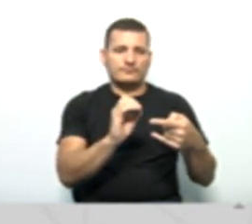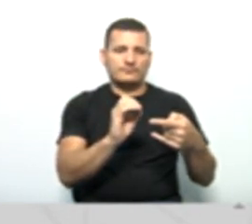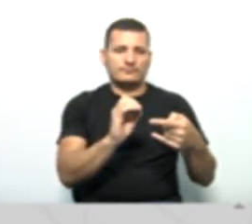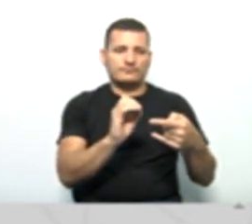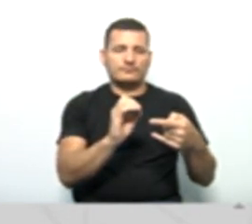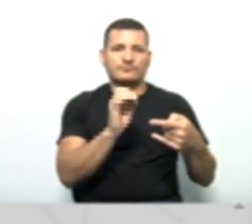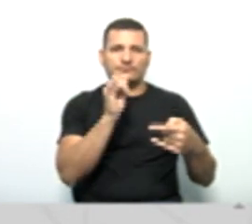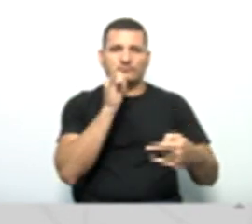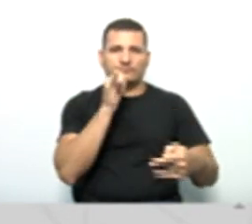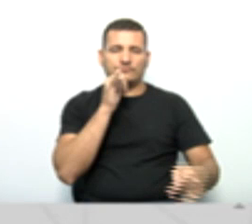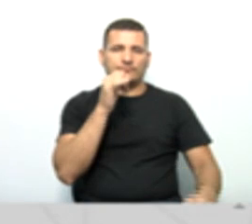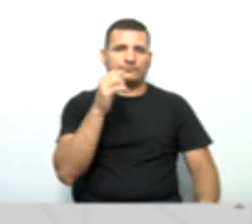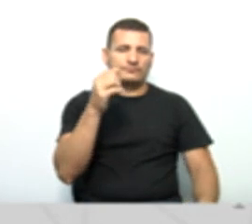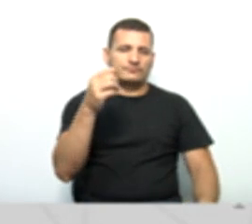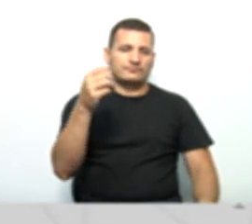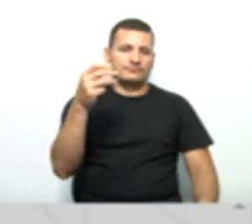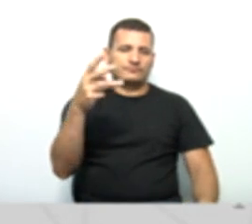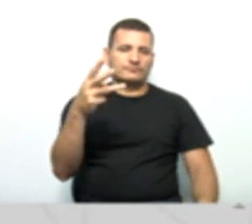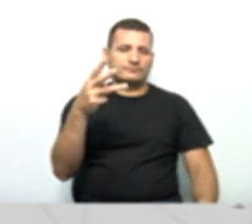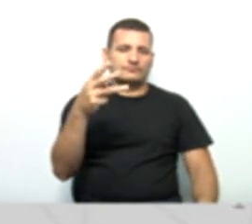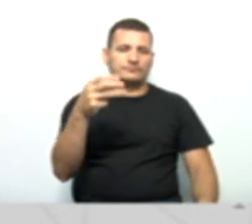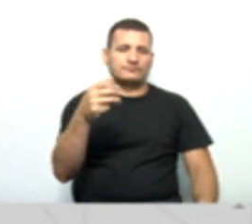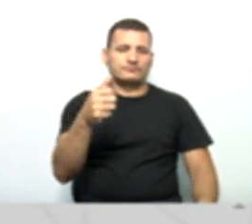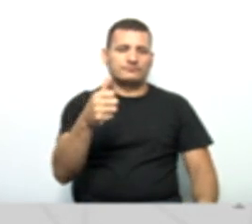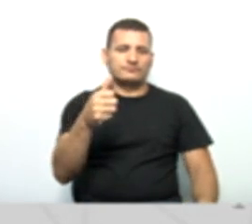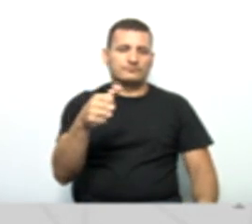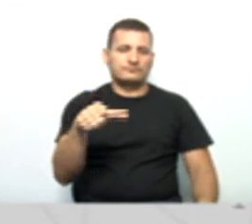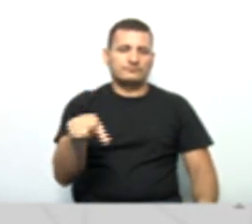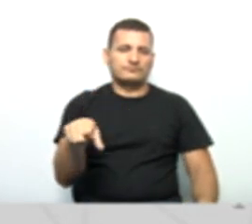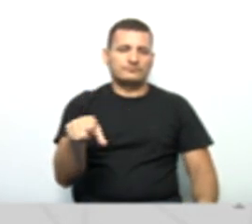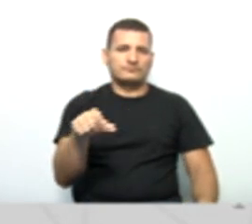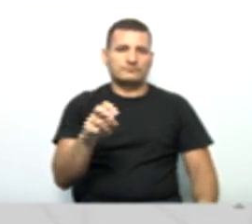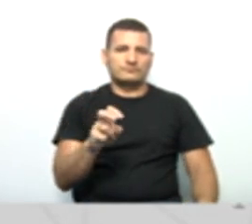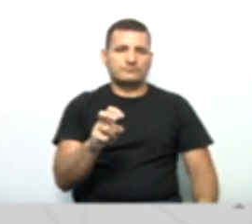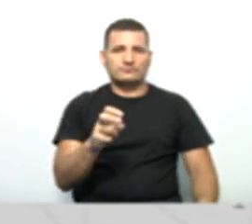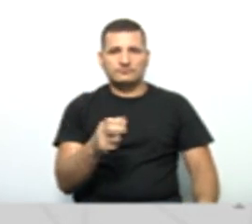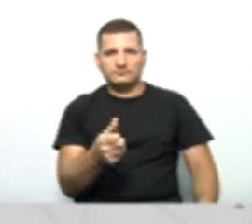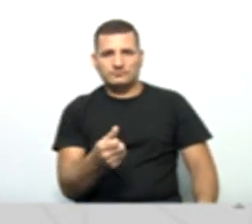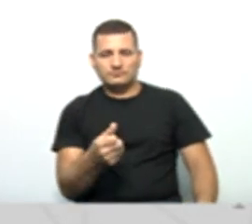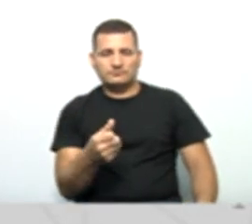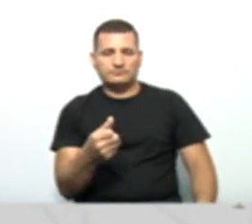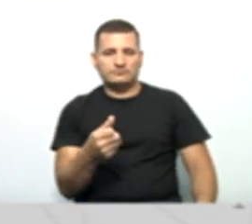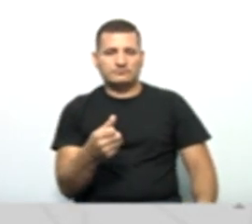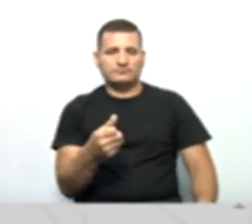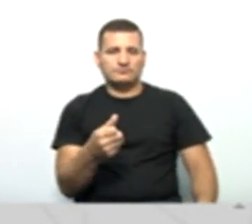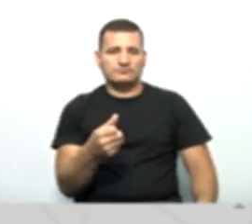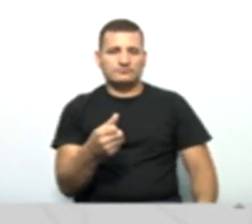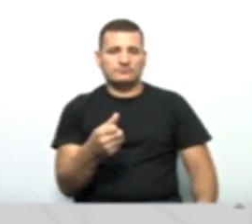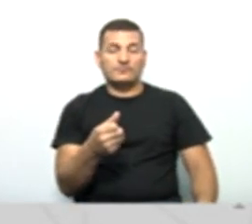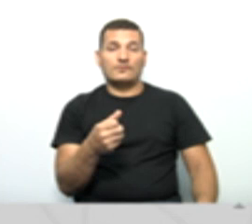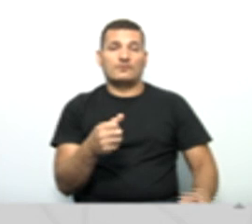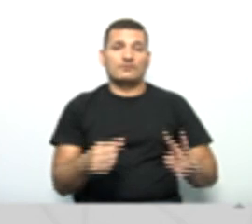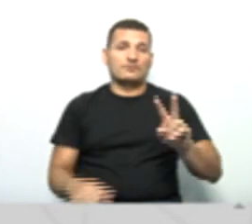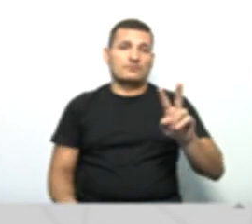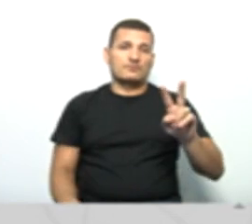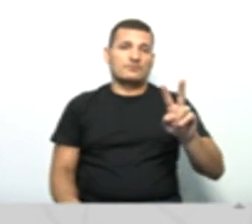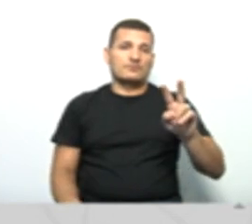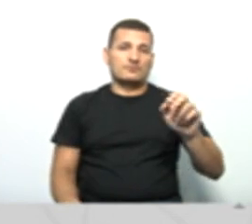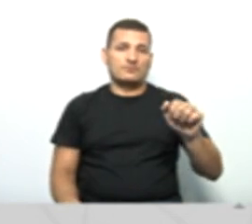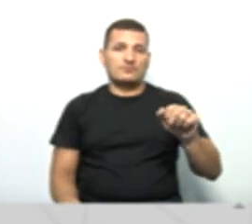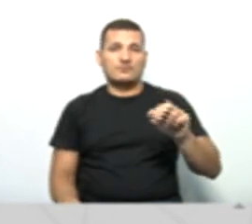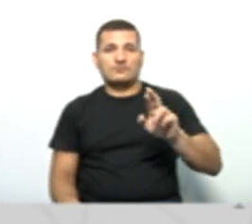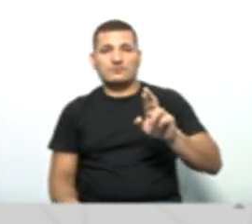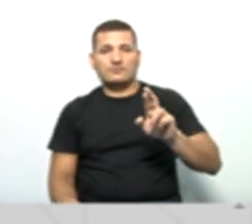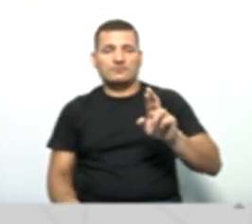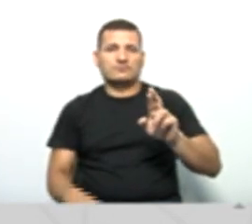uma sequência de números, tá vendo aqui? Essa aqui é uma sequência de números. E aí eu estou pedindo aqui na variável var, que é a variável que ele recebeu, eu